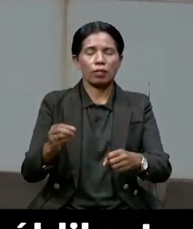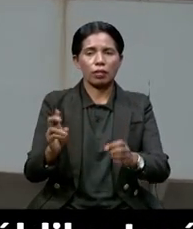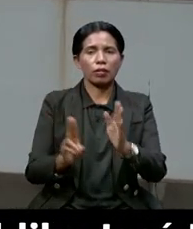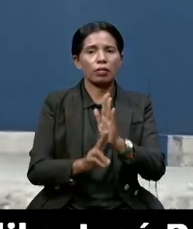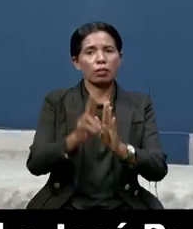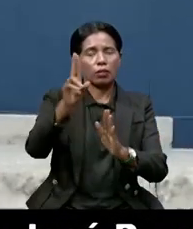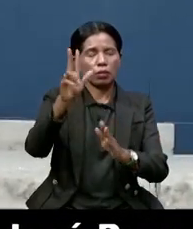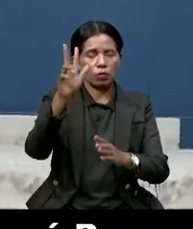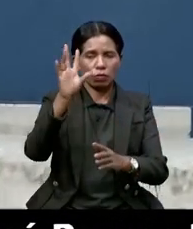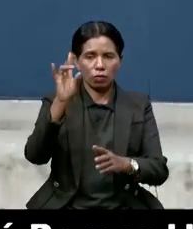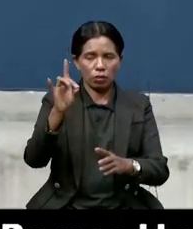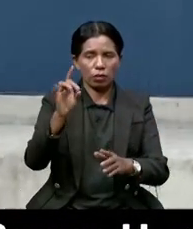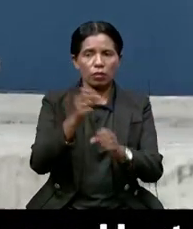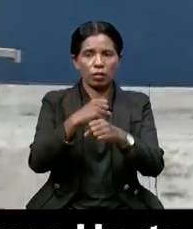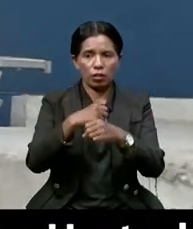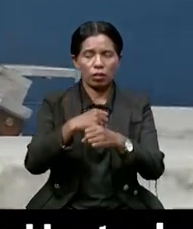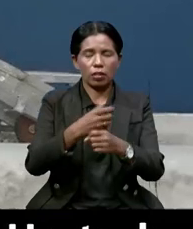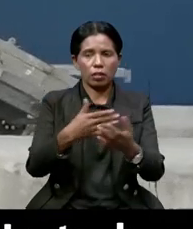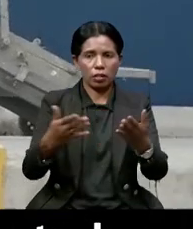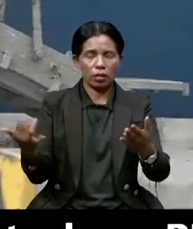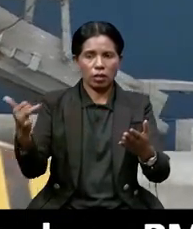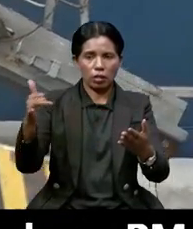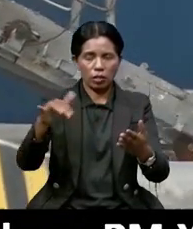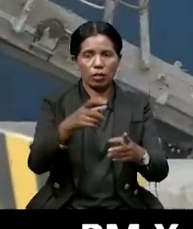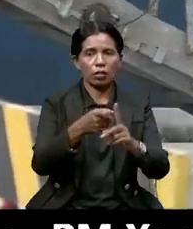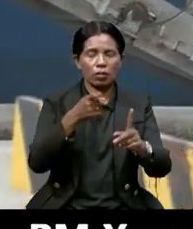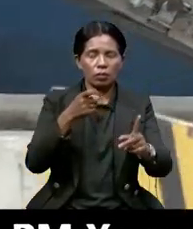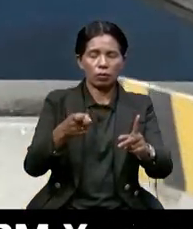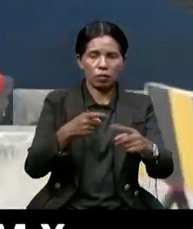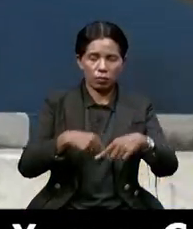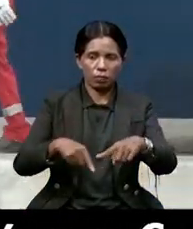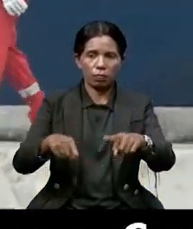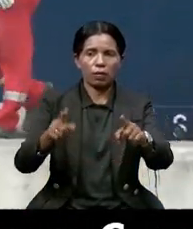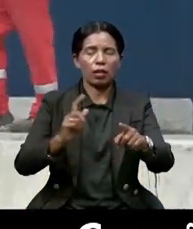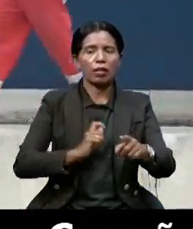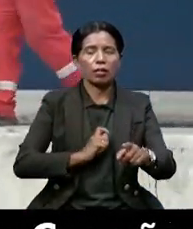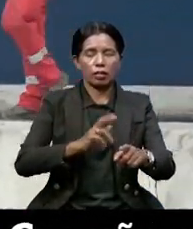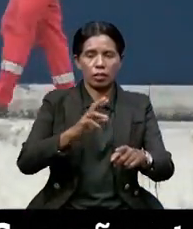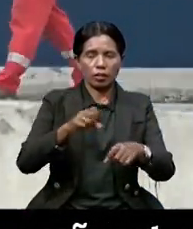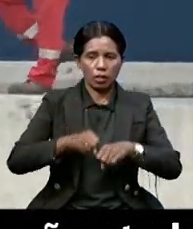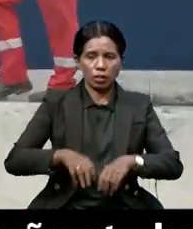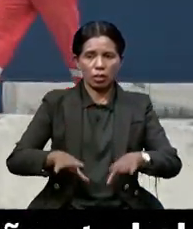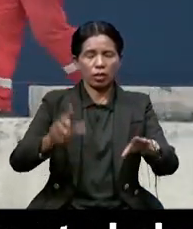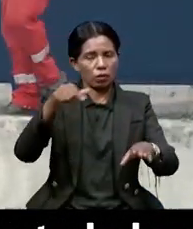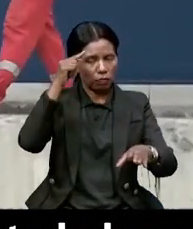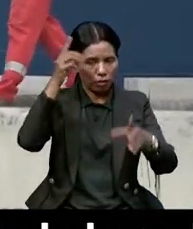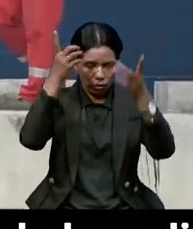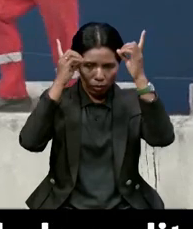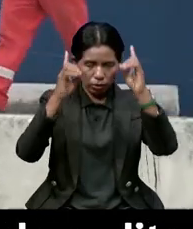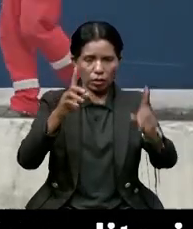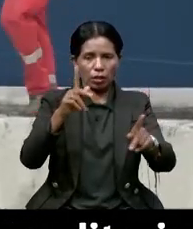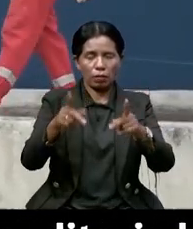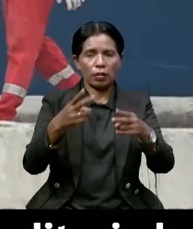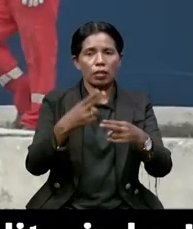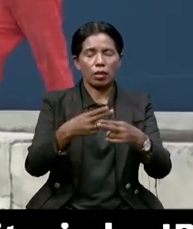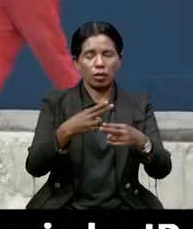ne, hodi hahu instala facilidade cabo submarino husirai maran batasi. Antes nemos, governo decide ona erwei no erweina nain